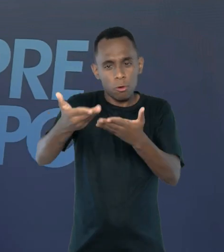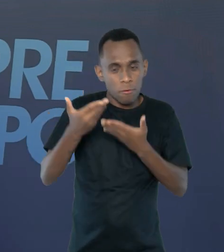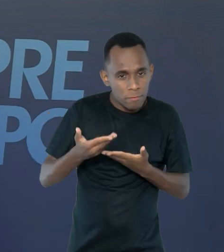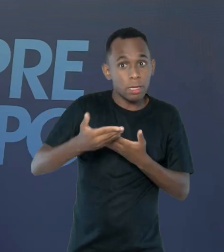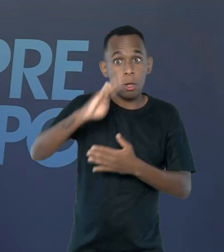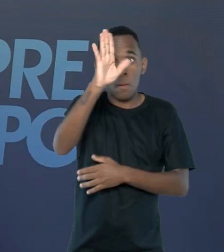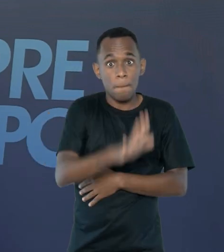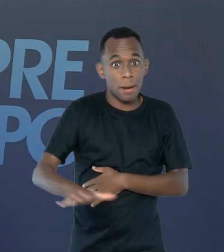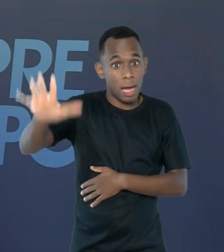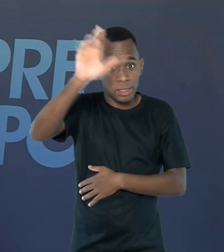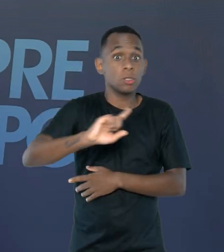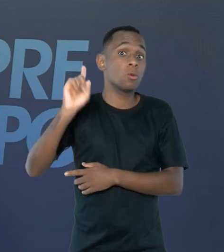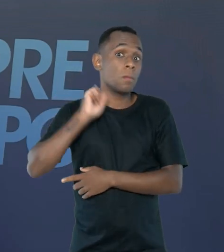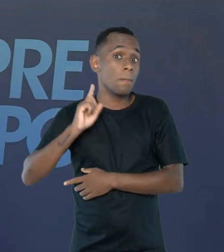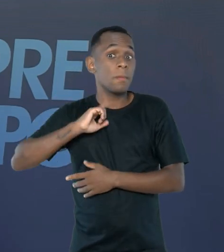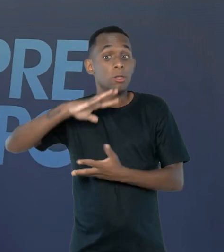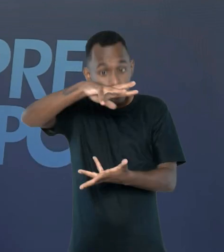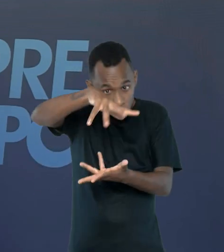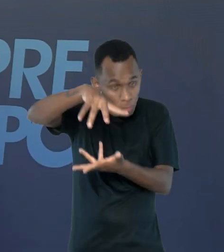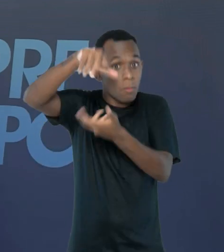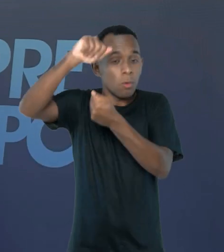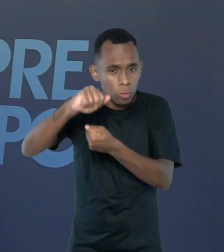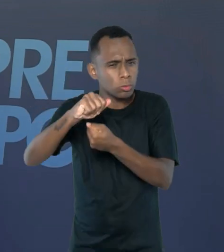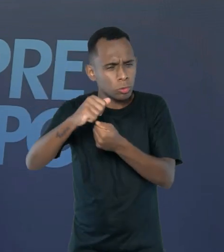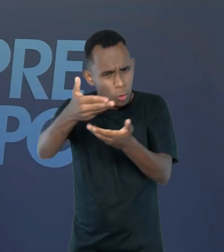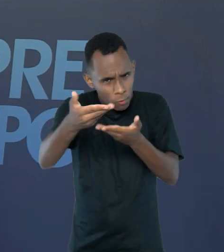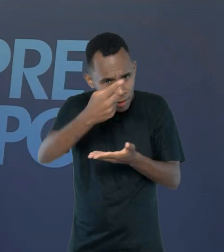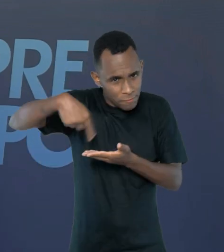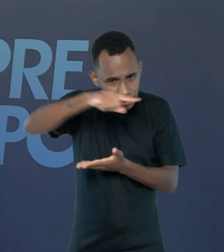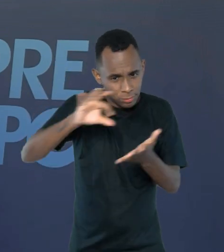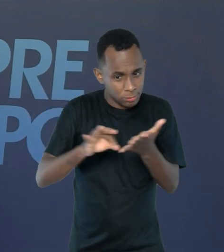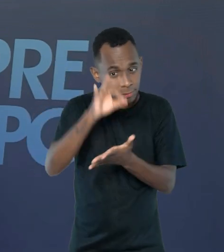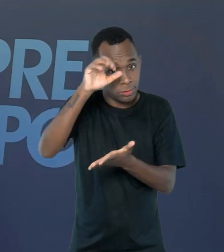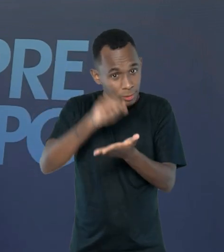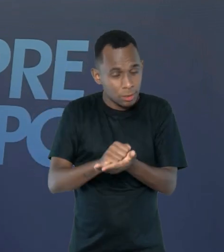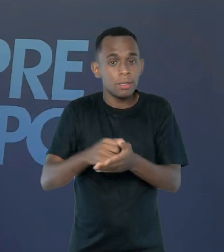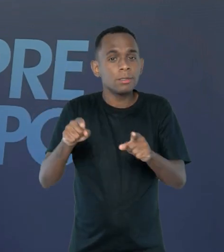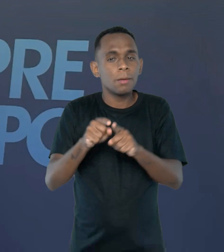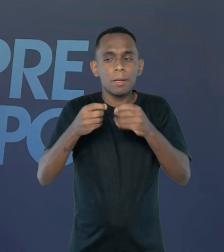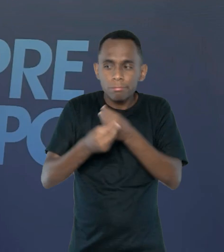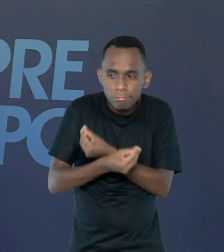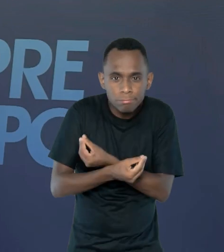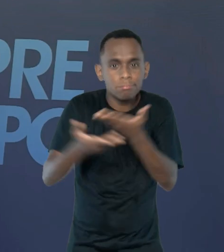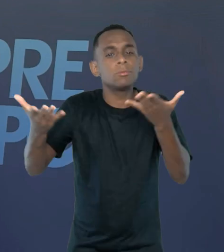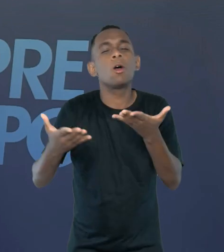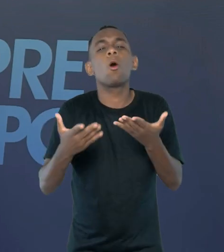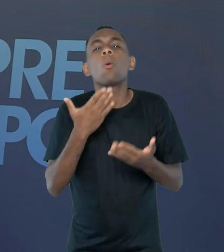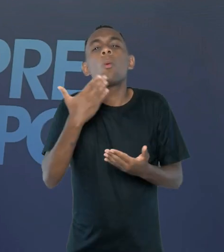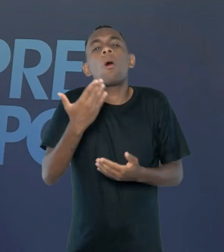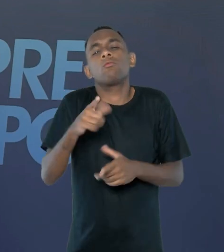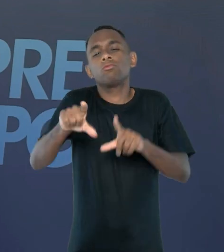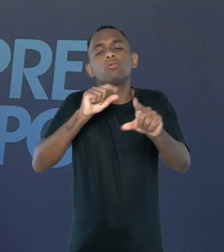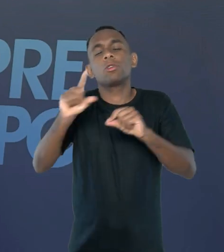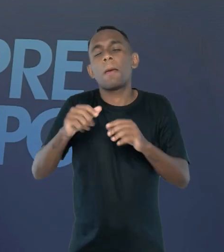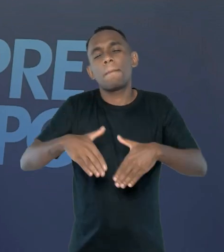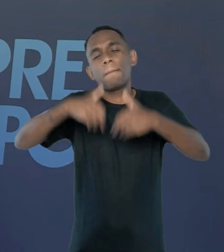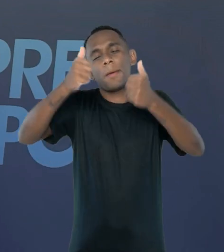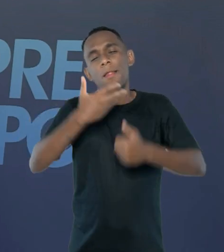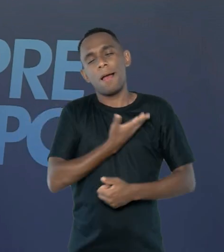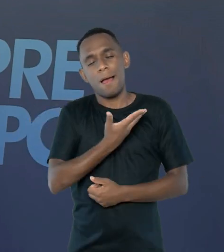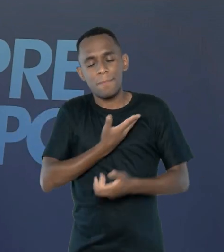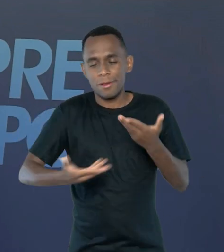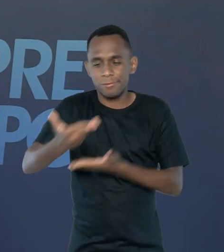Minas Gerais e do mundo. E eu te convido a se inscrever aqui no canal e compartilhar também seu programa preferido com seus amigos